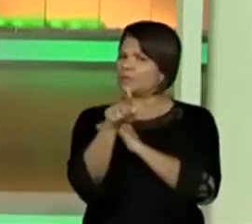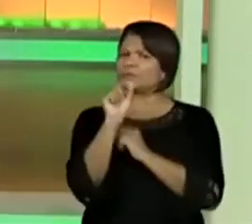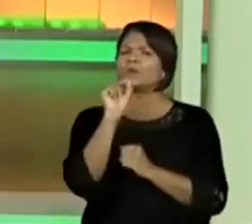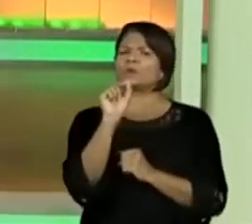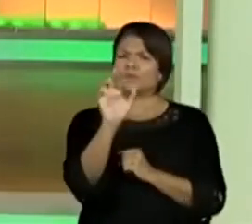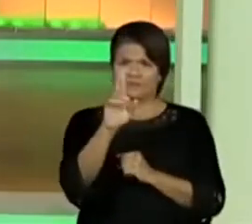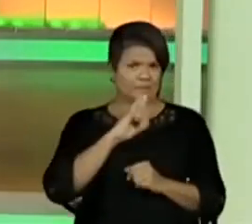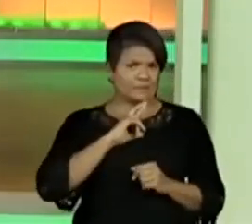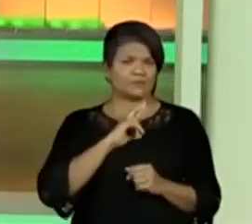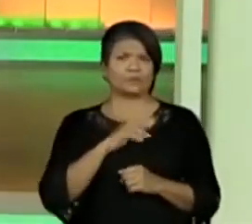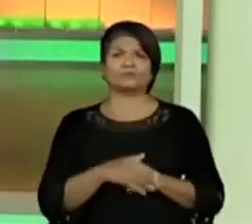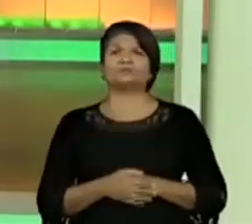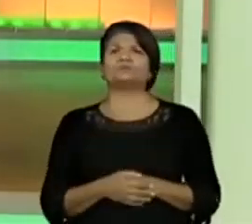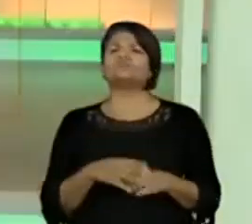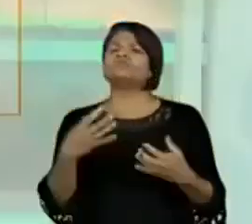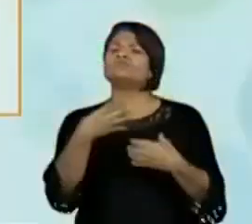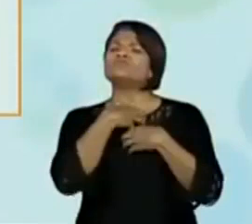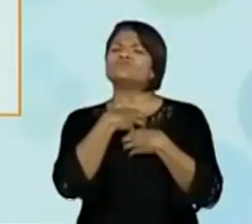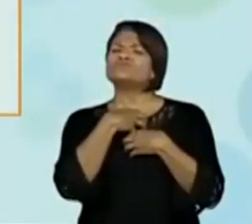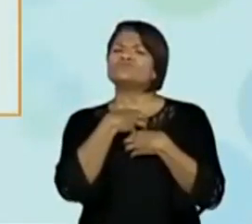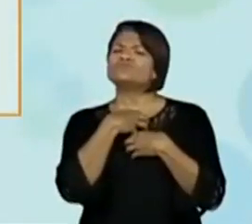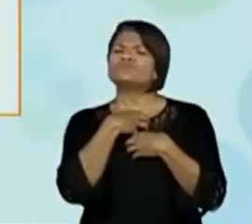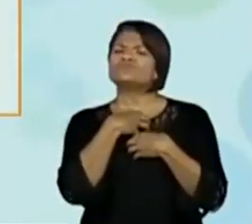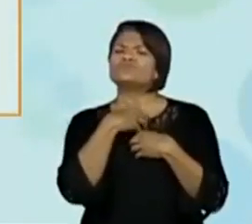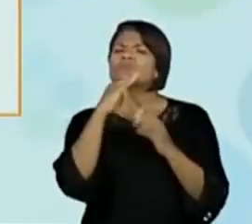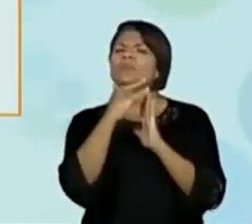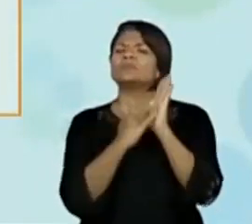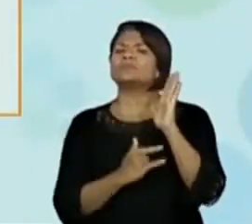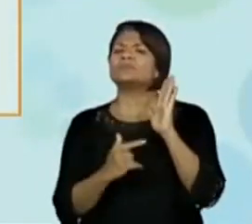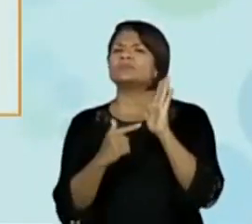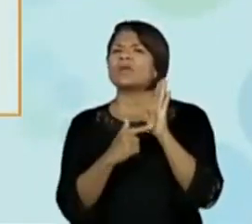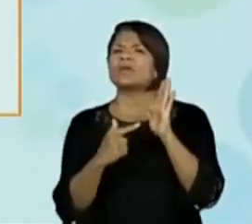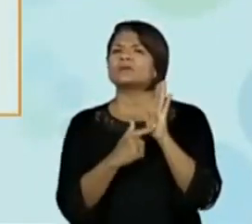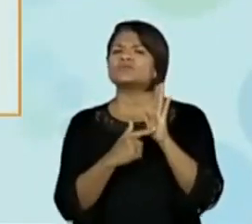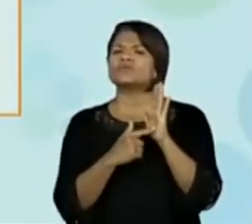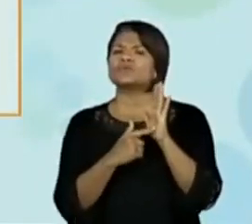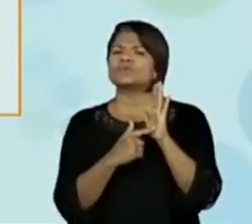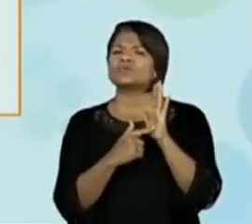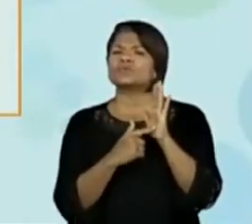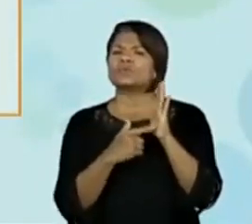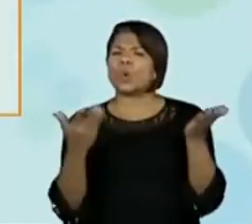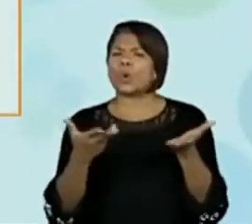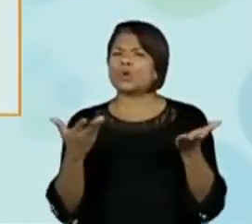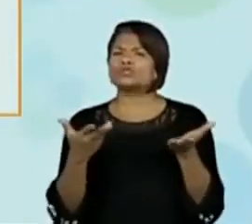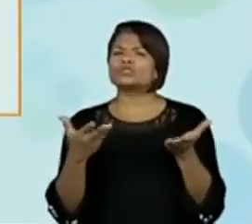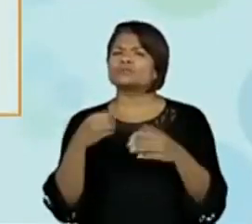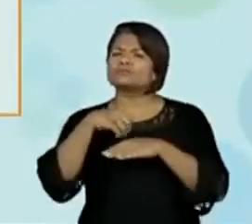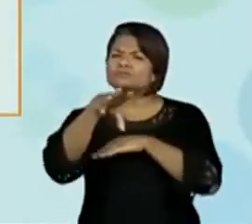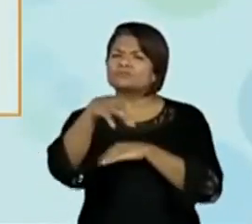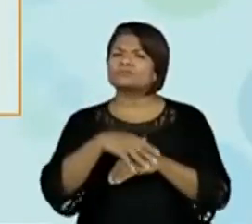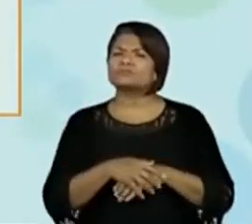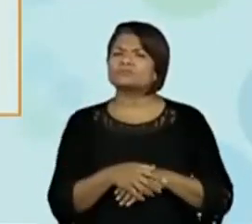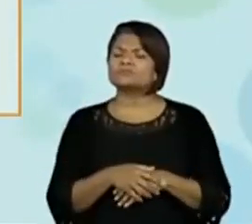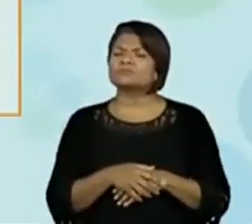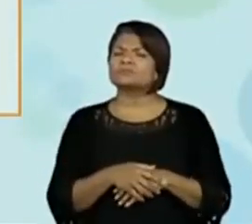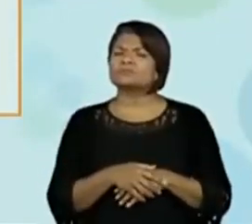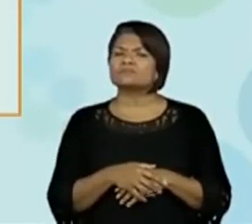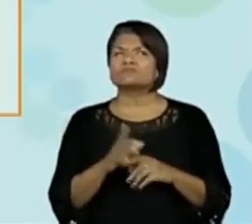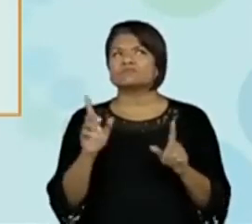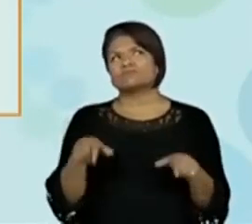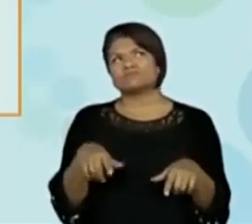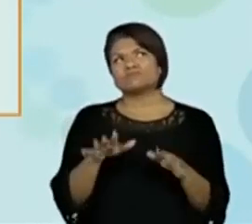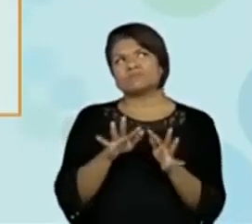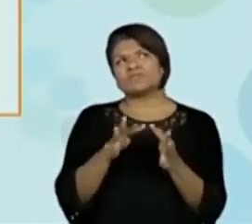responder. Qual é o gênero textual? Trata o texto que acabamos de ler. Não foi um